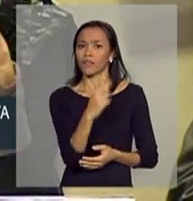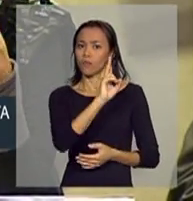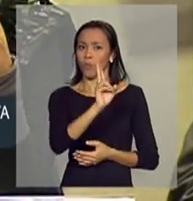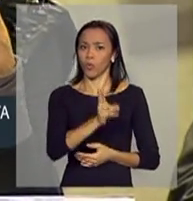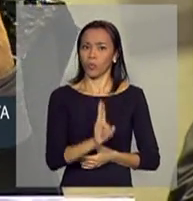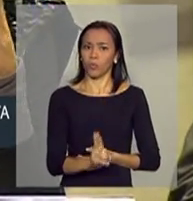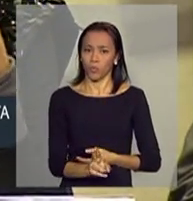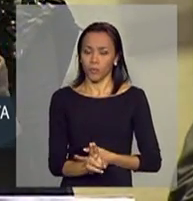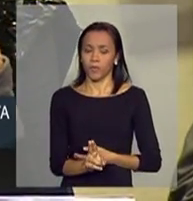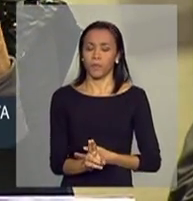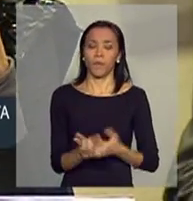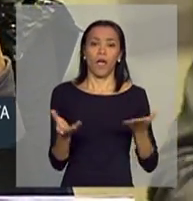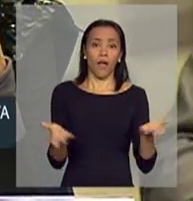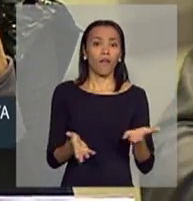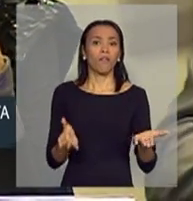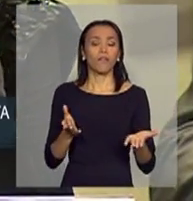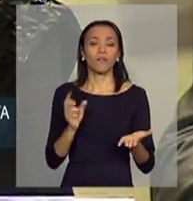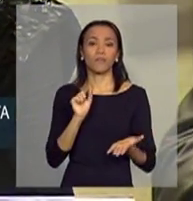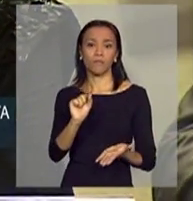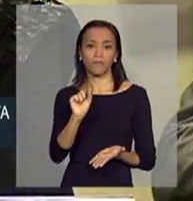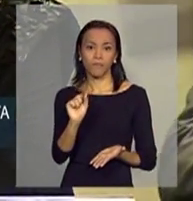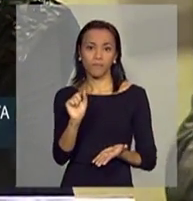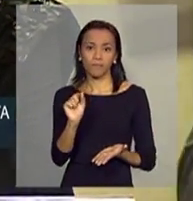vamos, na verdade,